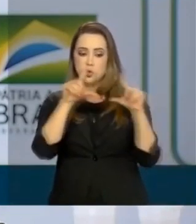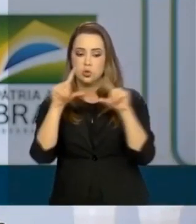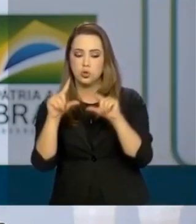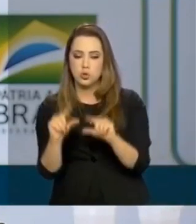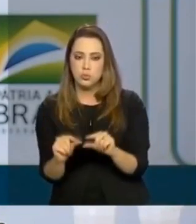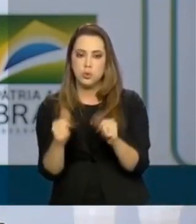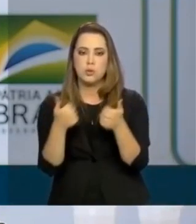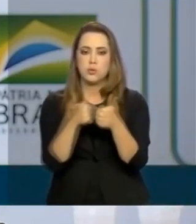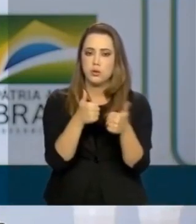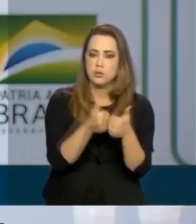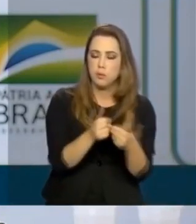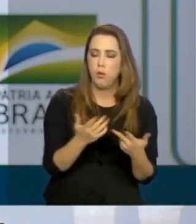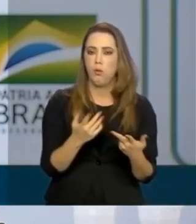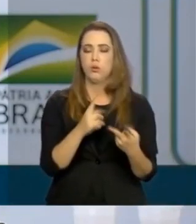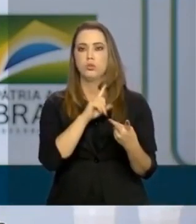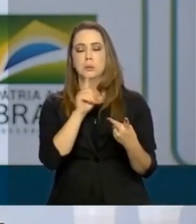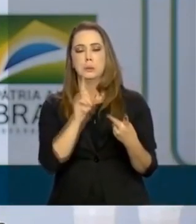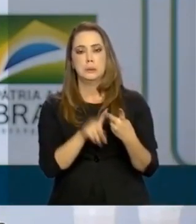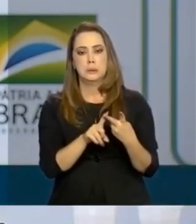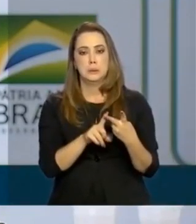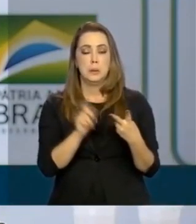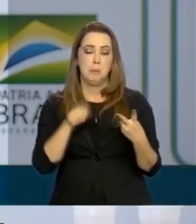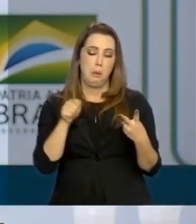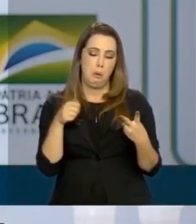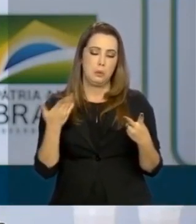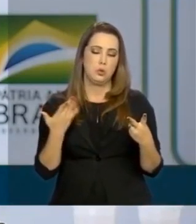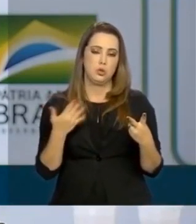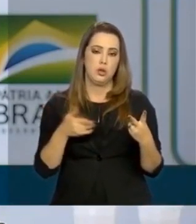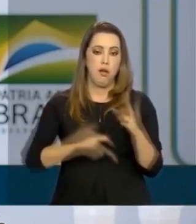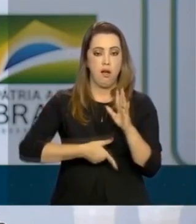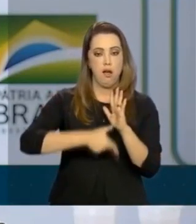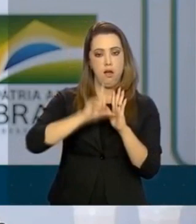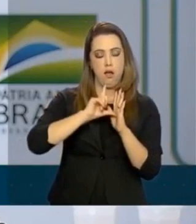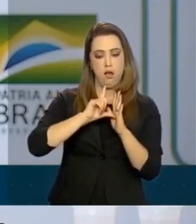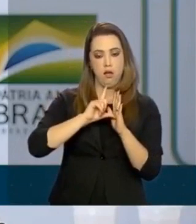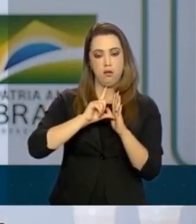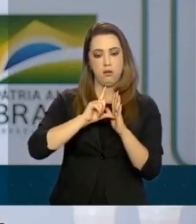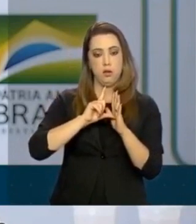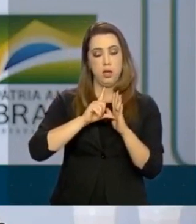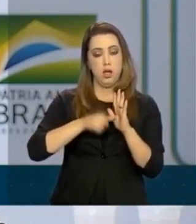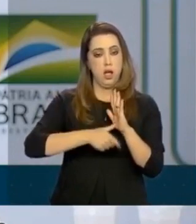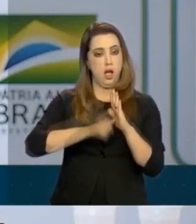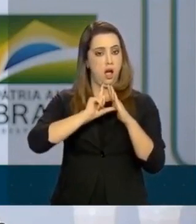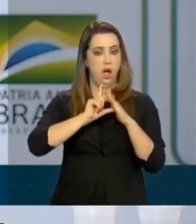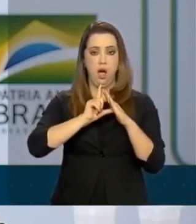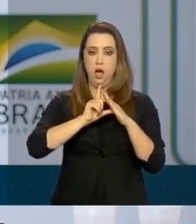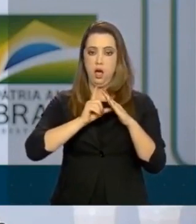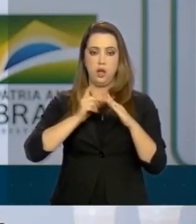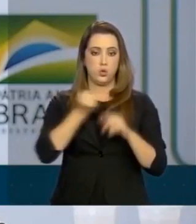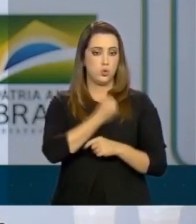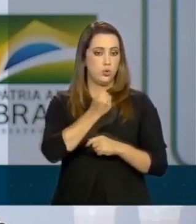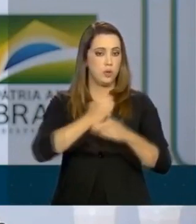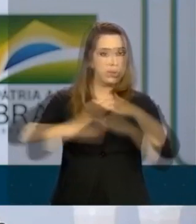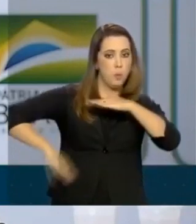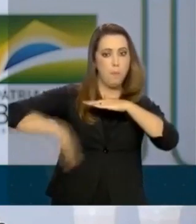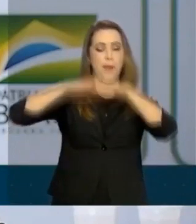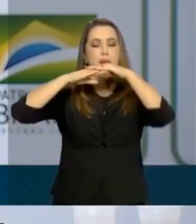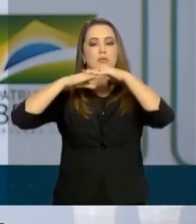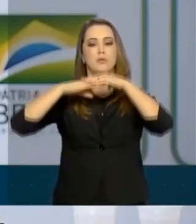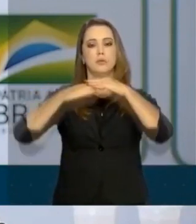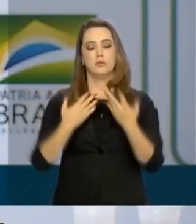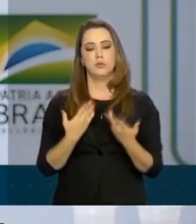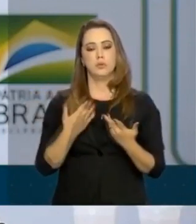de mobilidade, que você pode fazer antes do lockdown, como estão chamando. O brasileiro